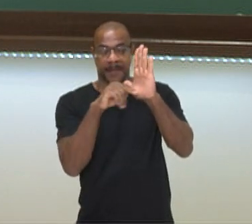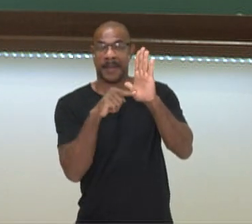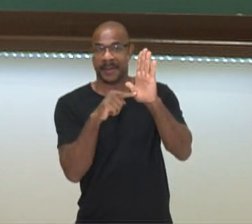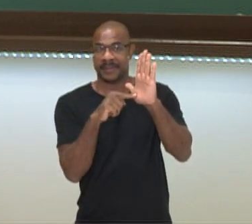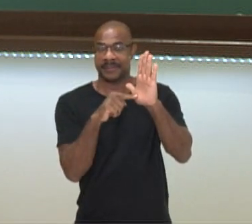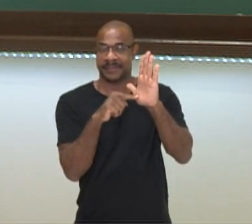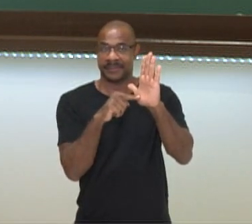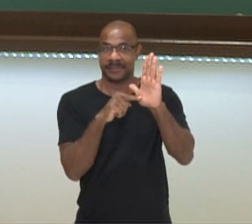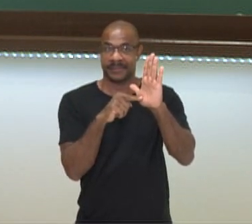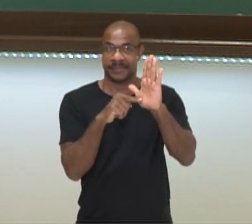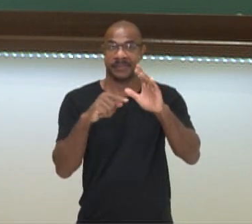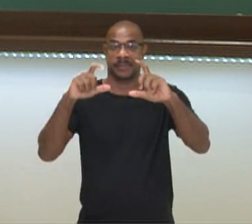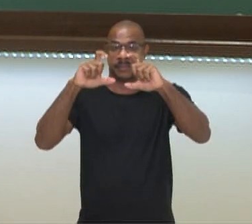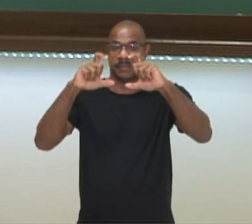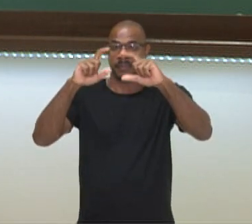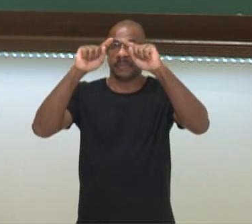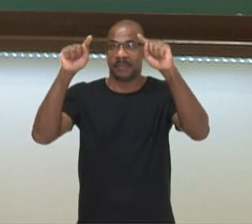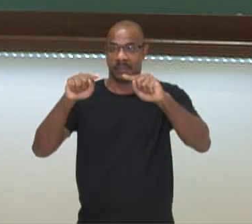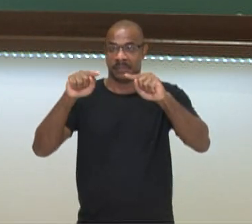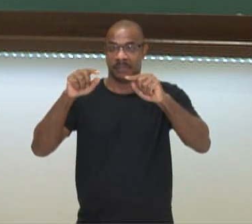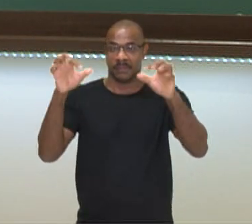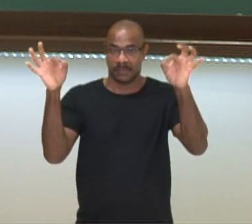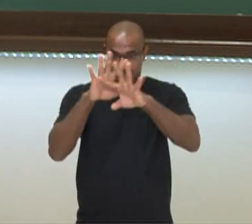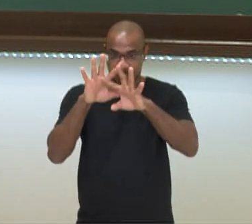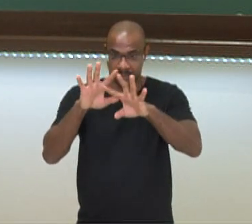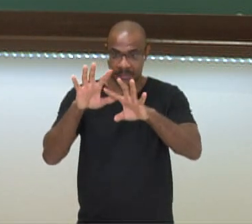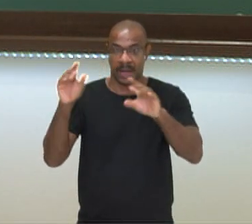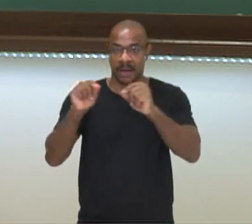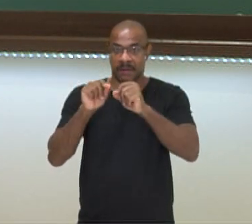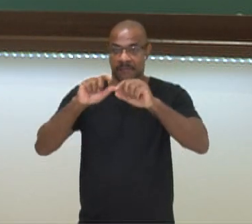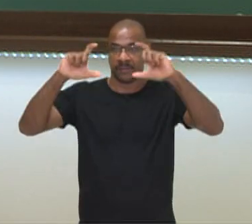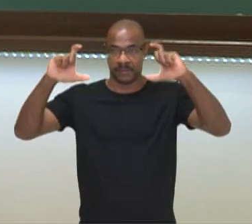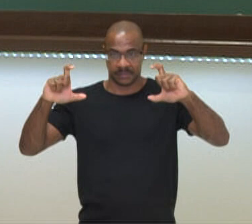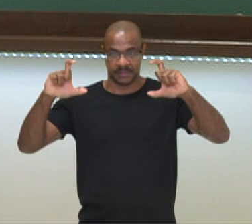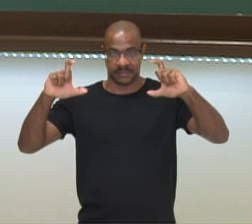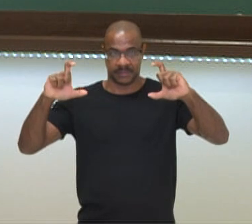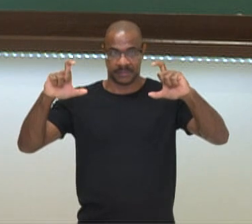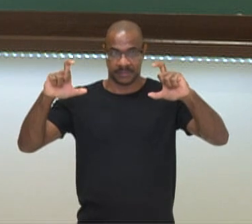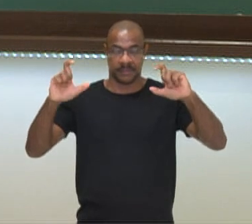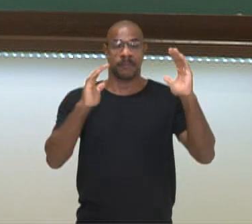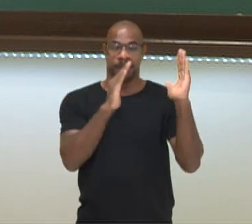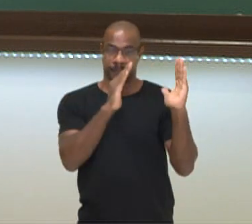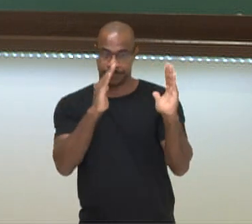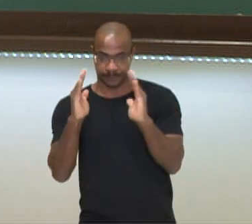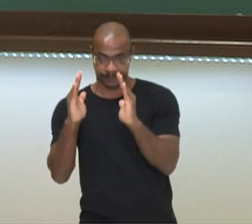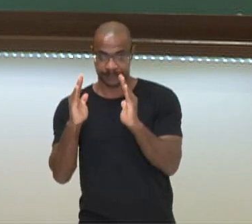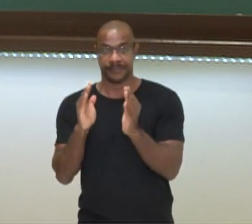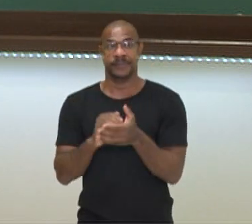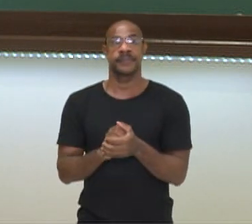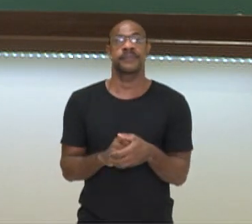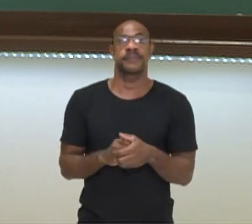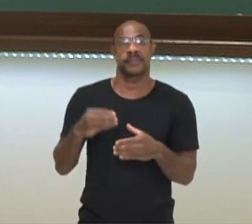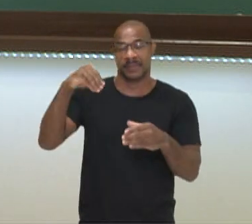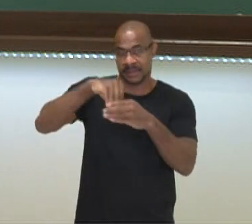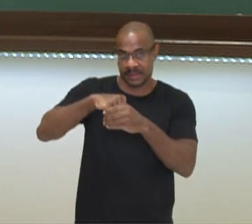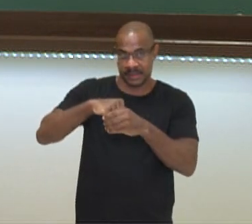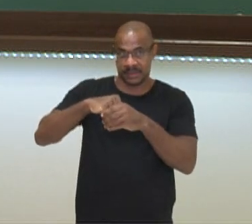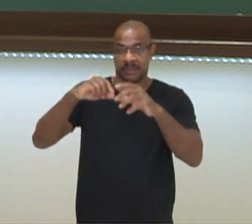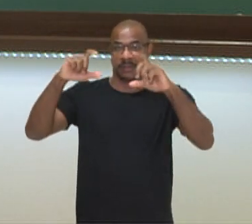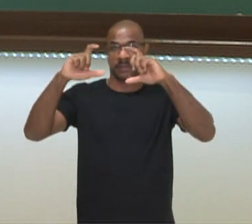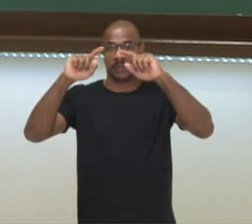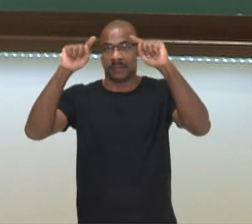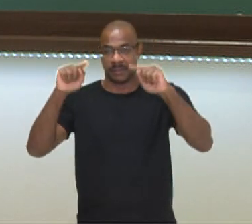posso eliminar esse parênteses e resolvo os colchetes. Seguindo a mesma ordem? Isso mesmo. Dentro de cada sinal